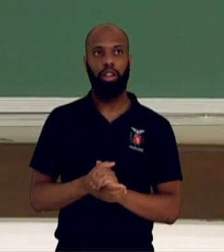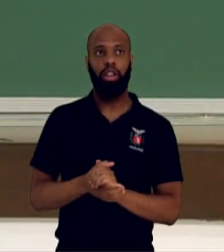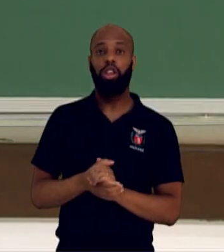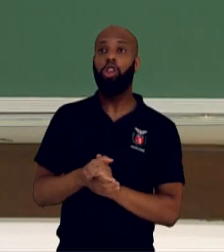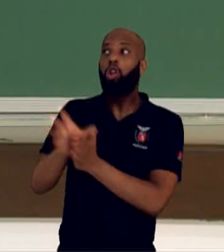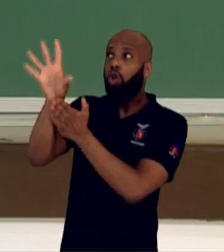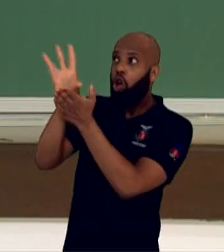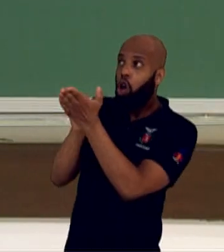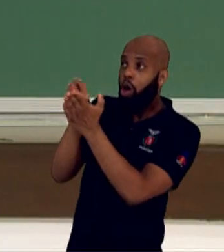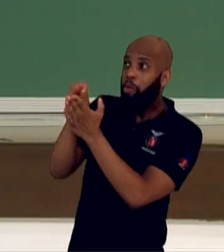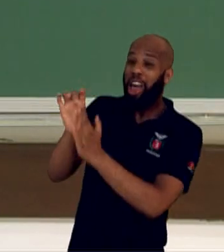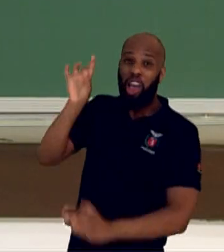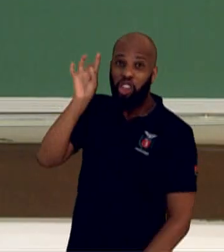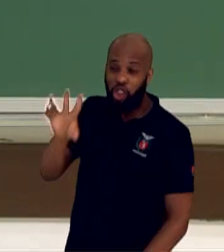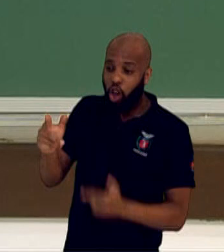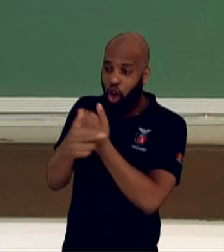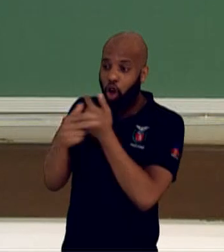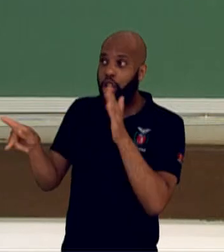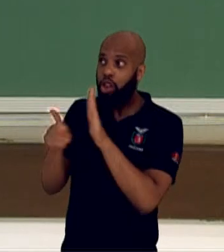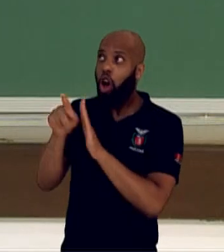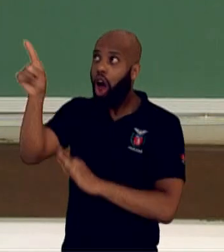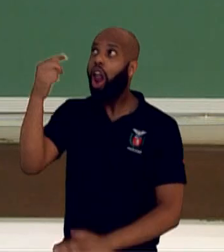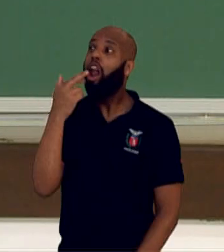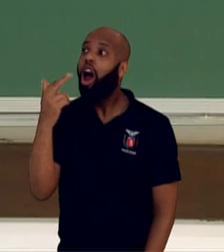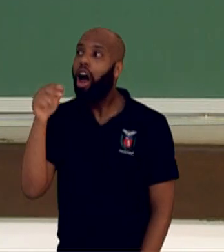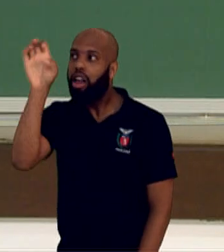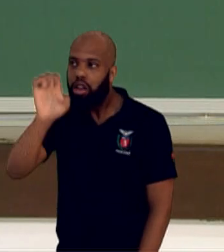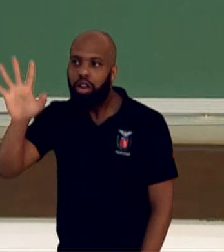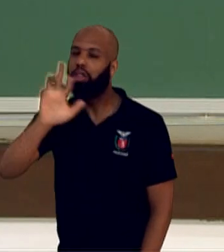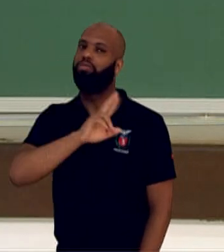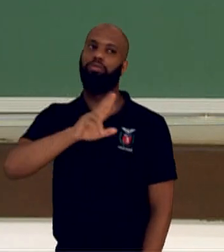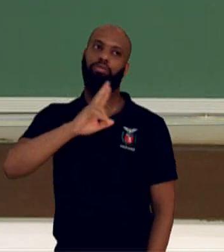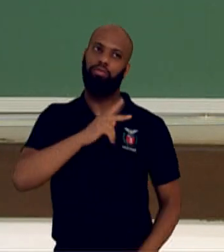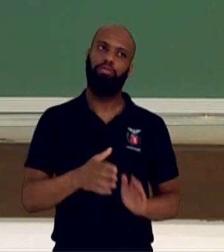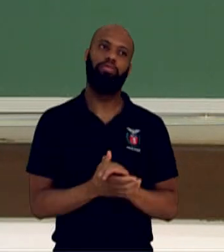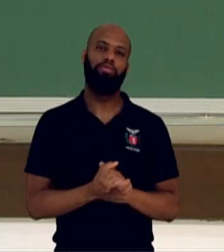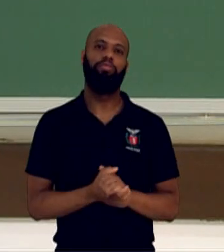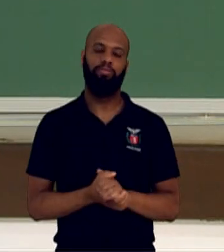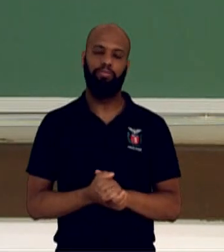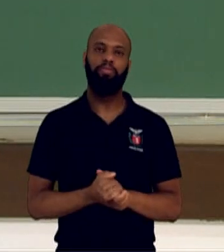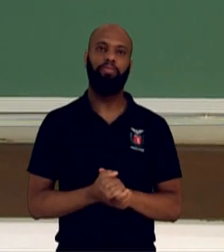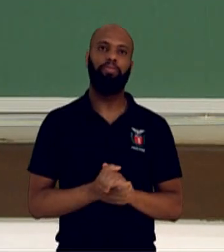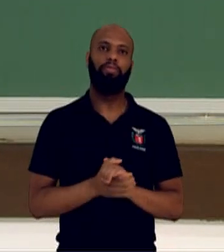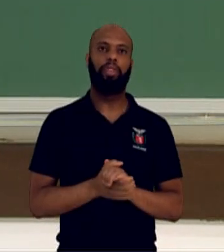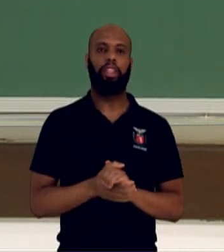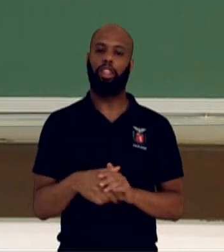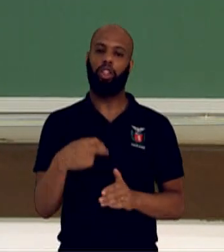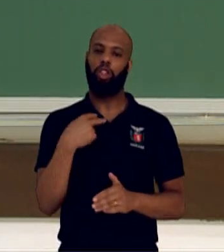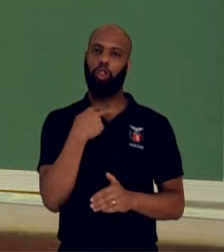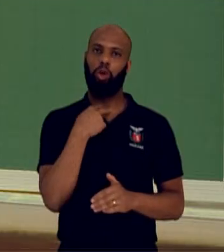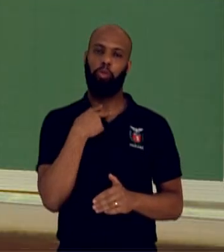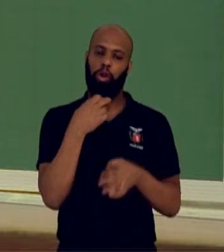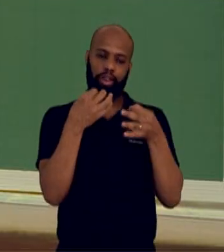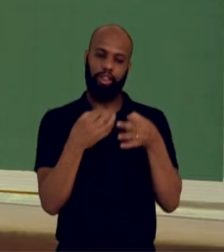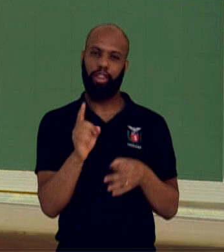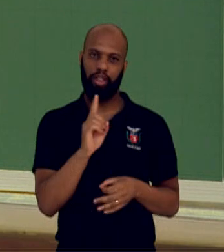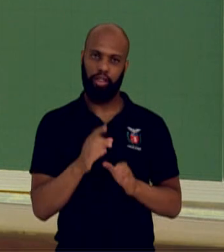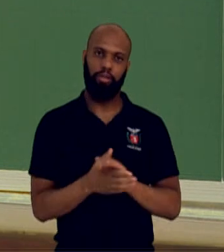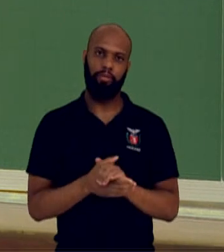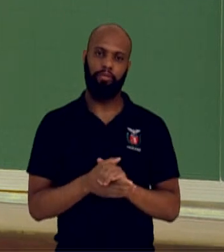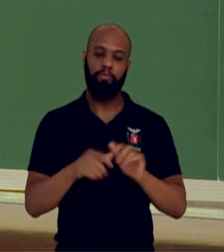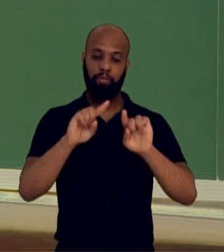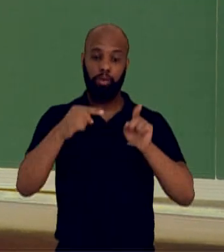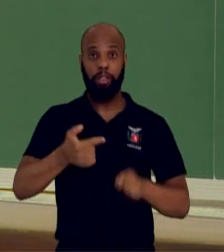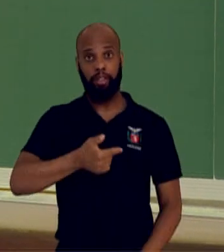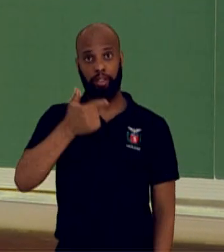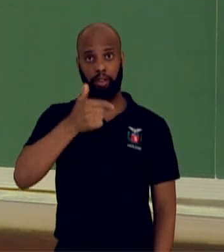Trazer somente as novidades. Não, não foi somente isso, né? Então, não podemos considerar como correta.